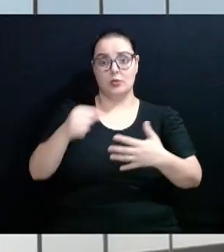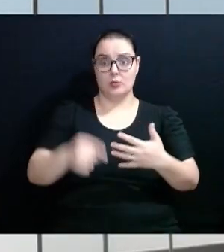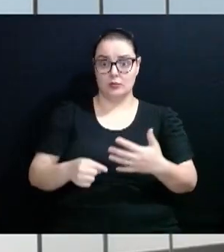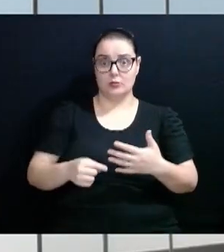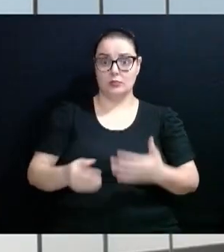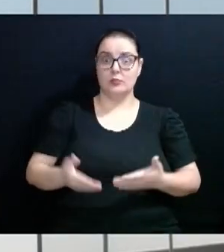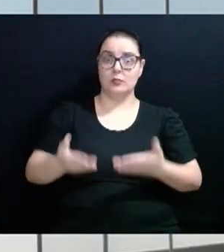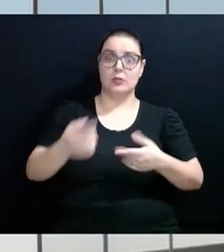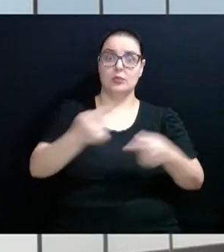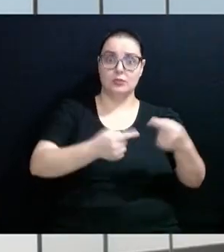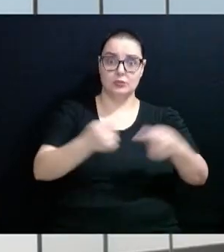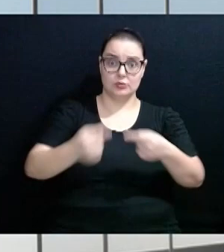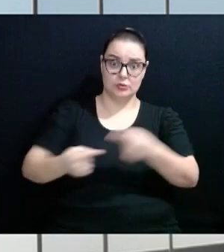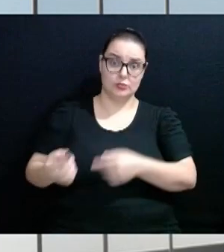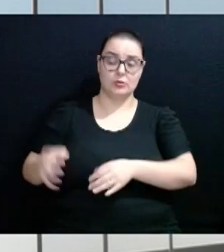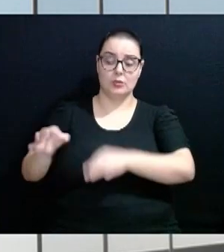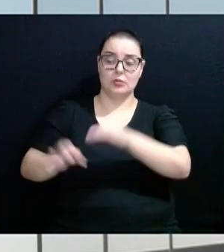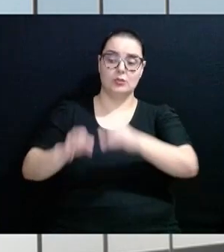julgadas pelo